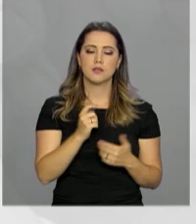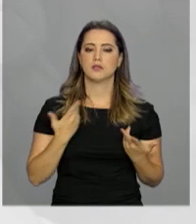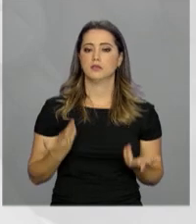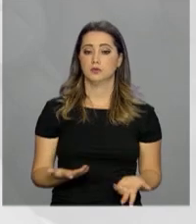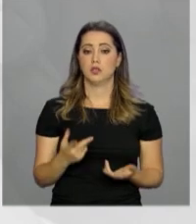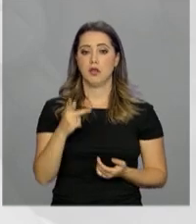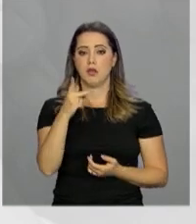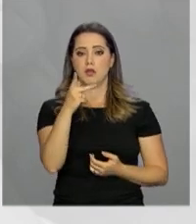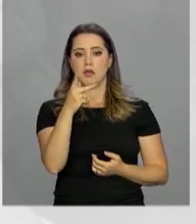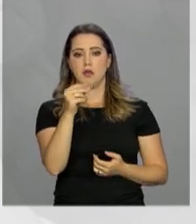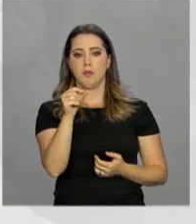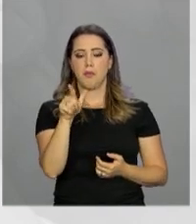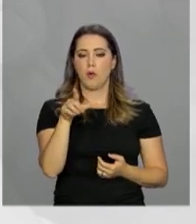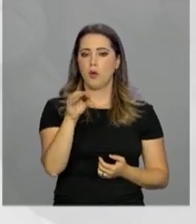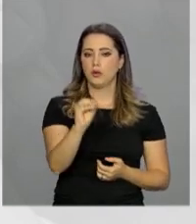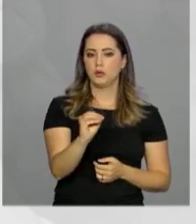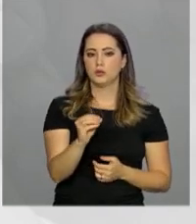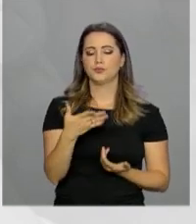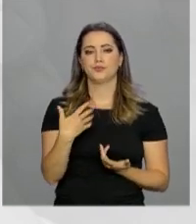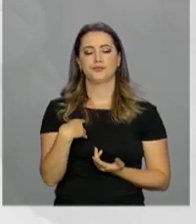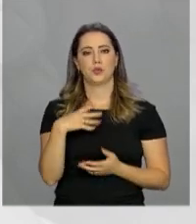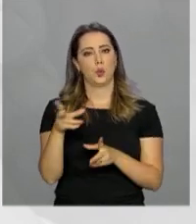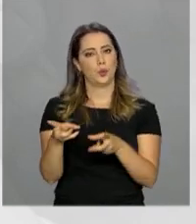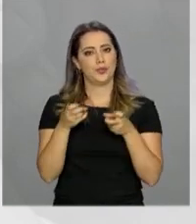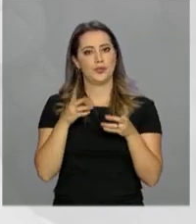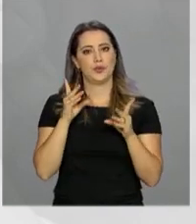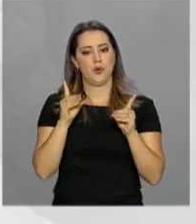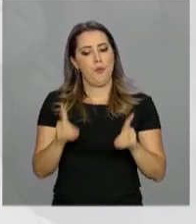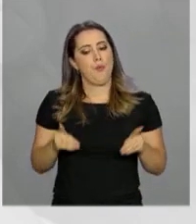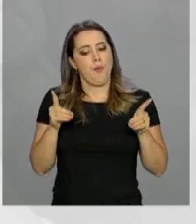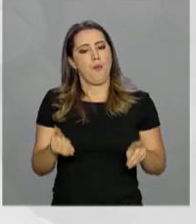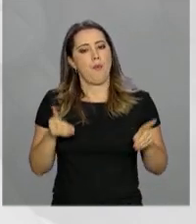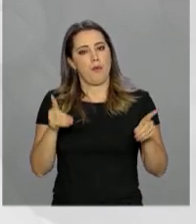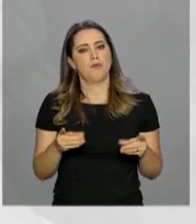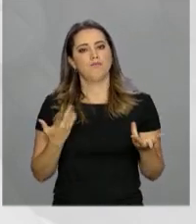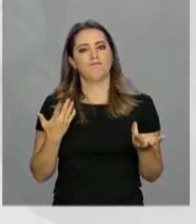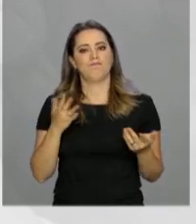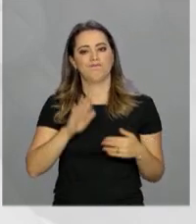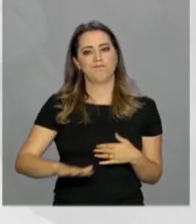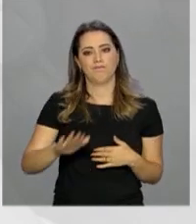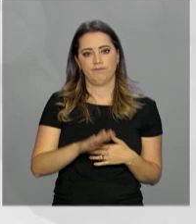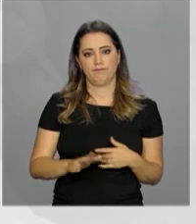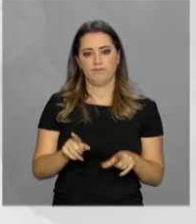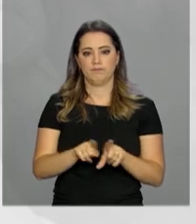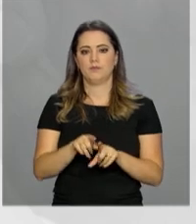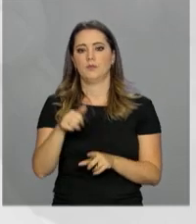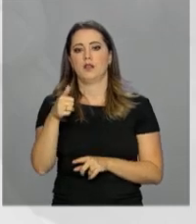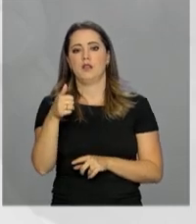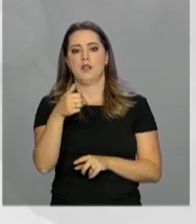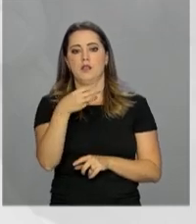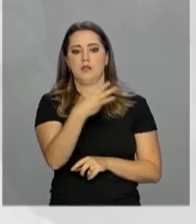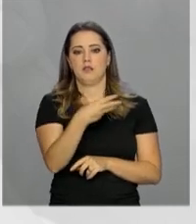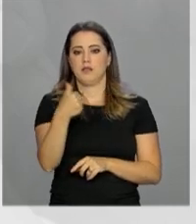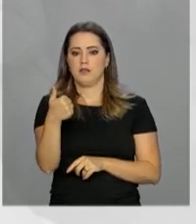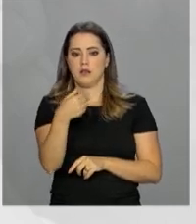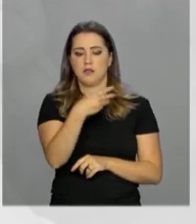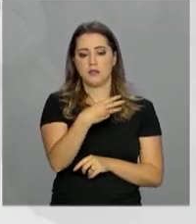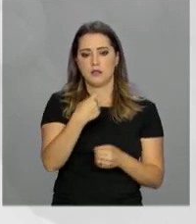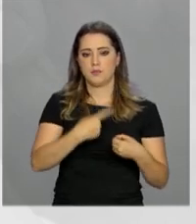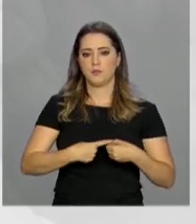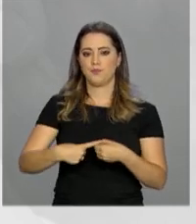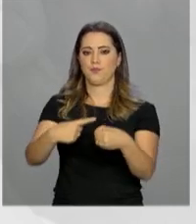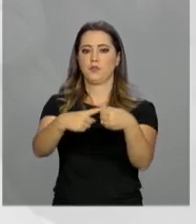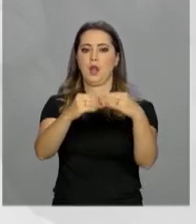da poliomielite conhecida como paralisia infantil 312 municípios estão com cobertura